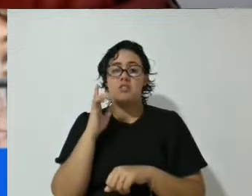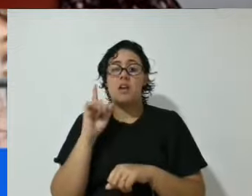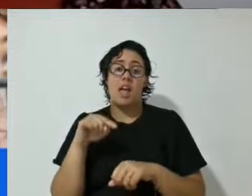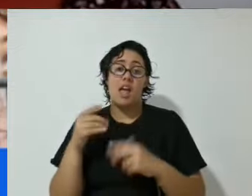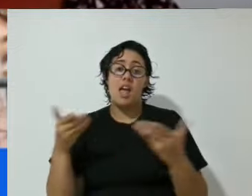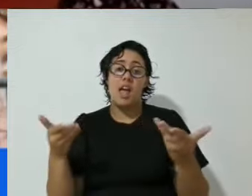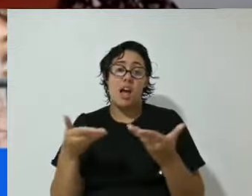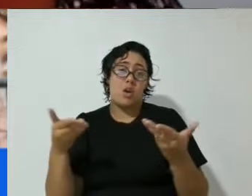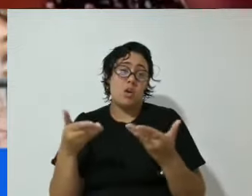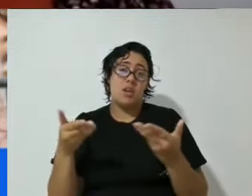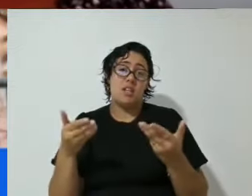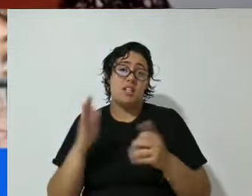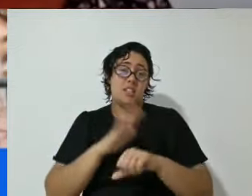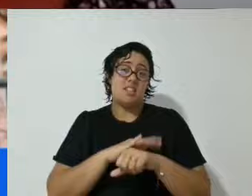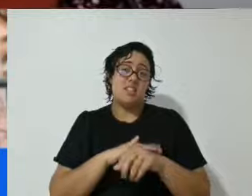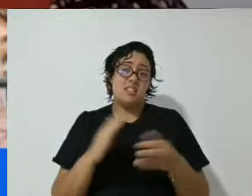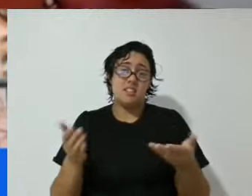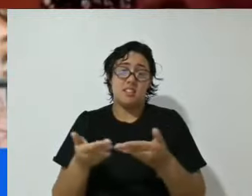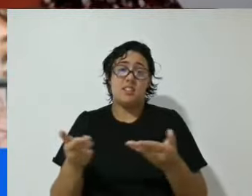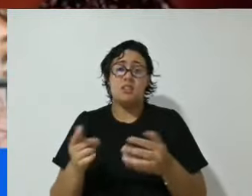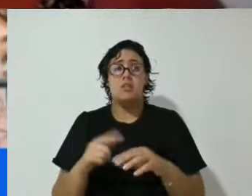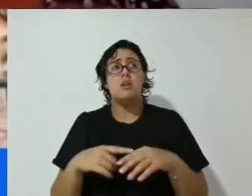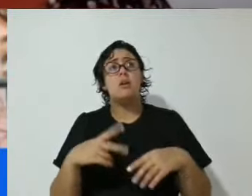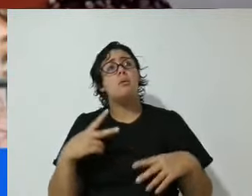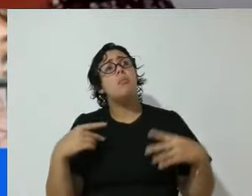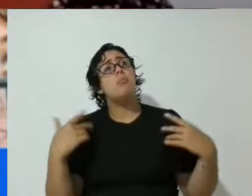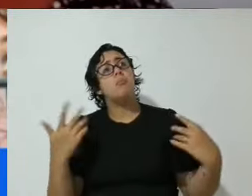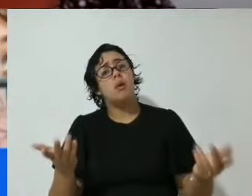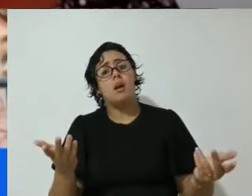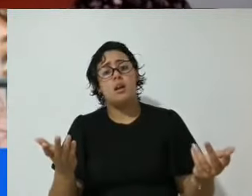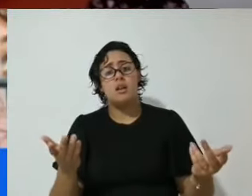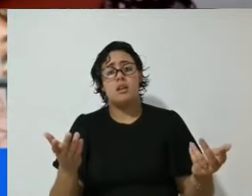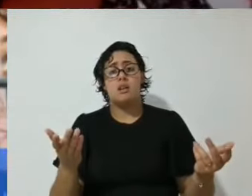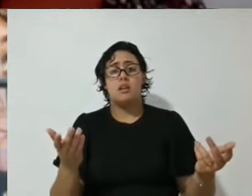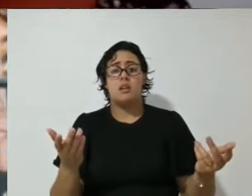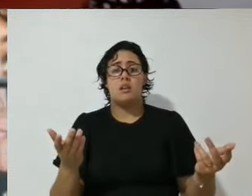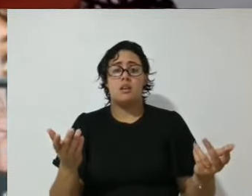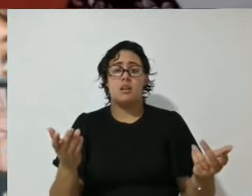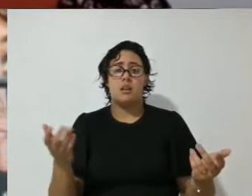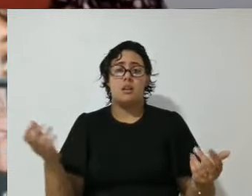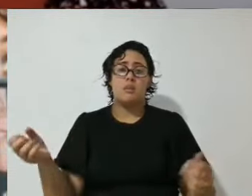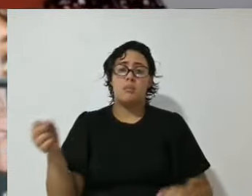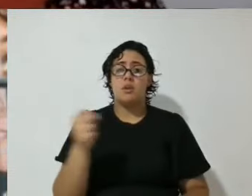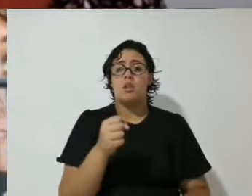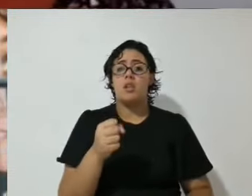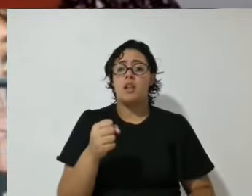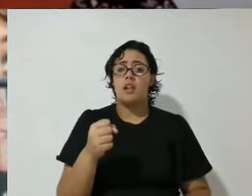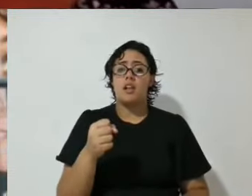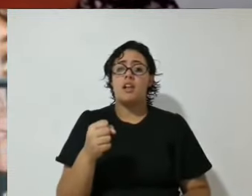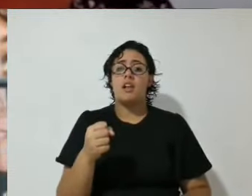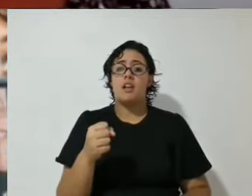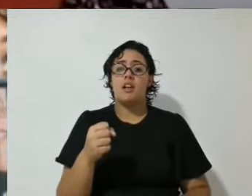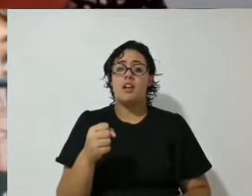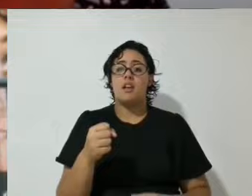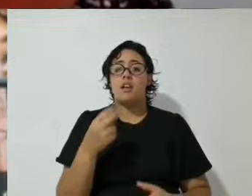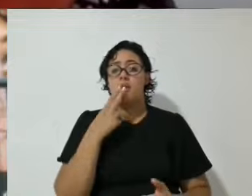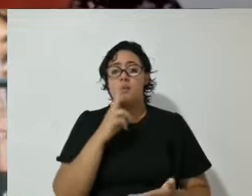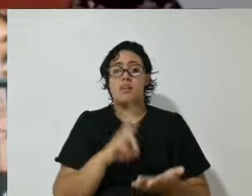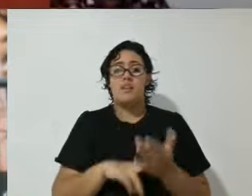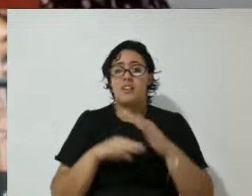é o tempo passado. Gente, mas vocês não panfletam mais, não colocam na caixinha de correio, não vai na casa, não tomam café. Tem que